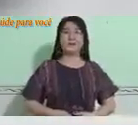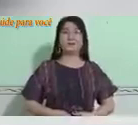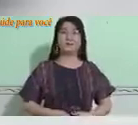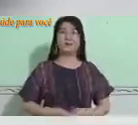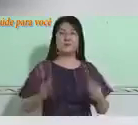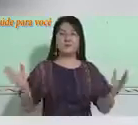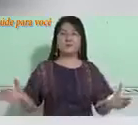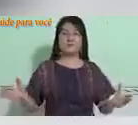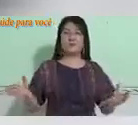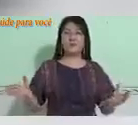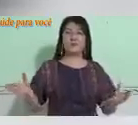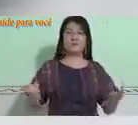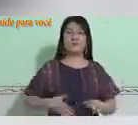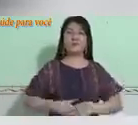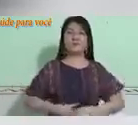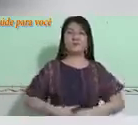correto.